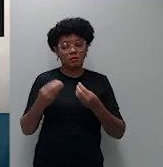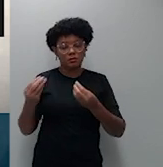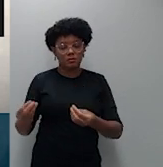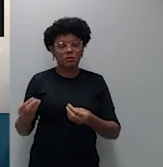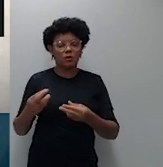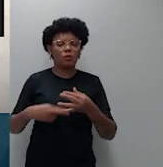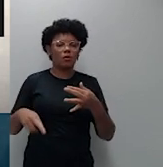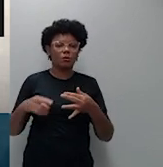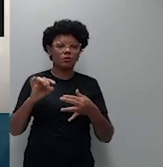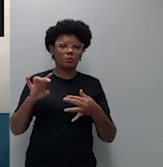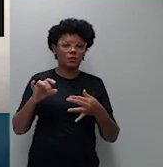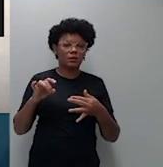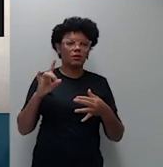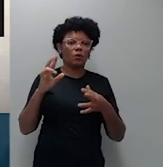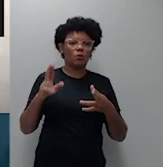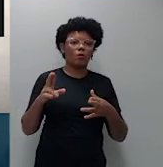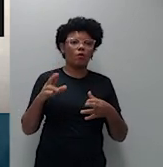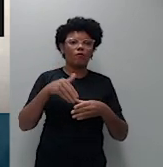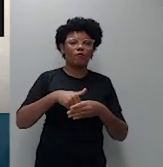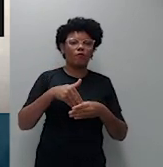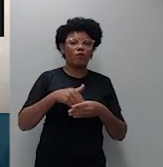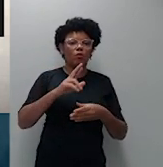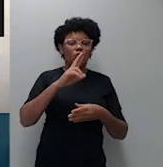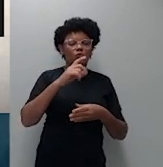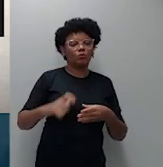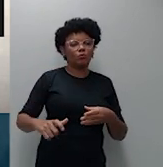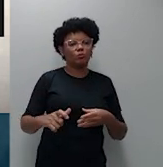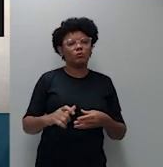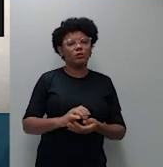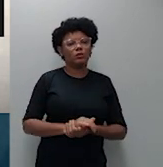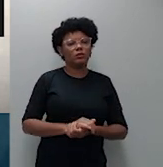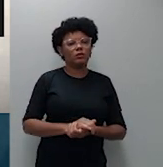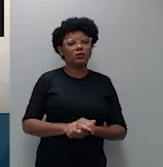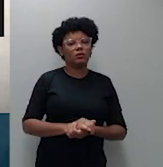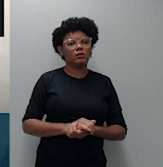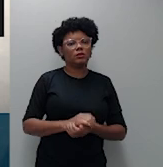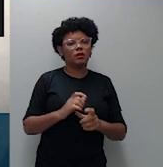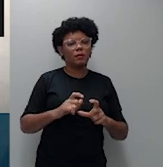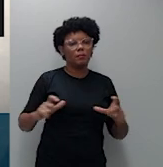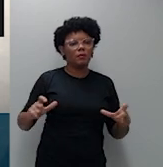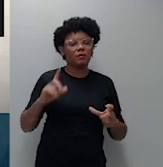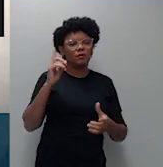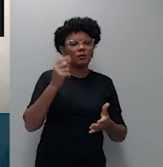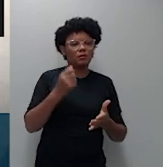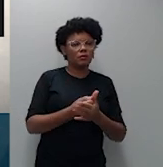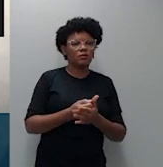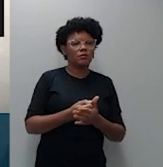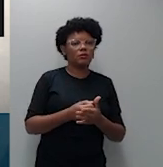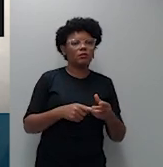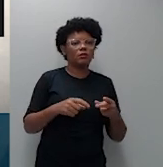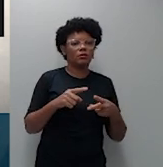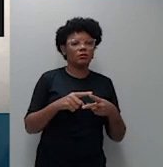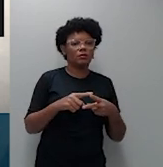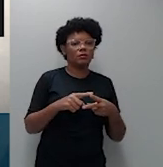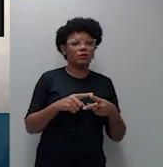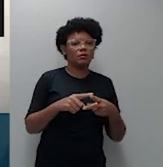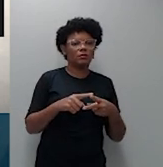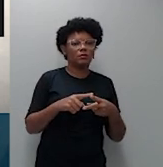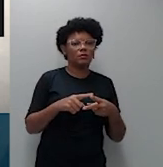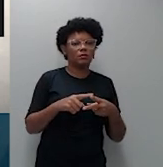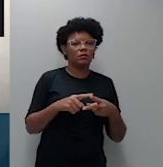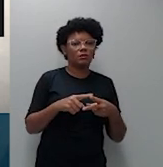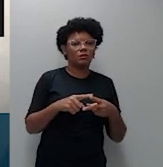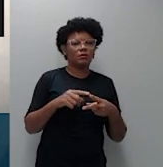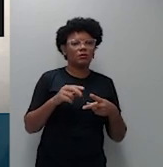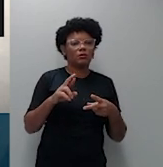nos termos do voto do relator por maioria vencidos os ministros Araújo